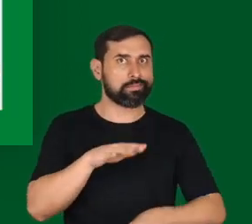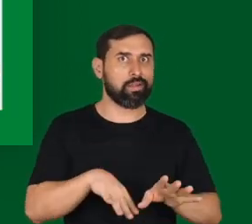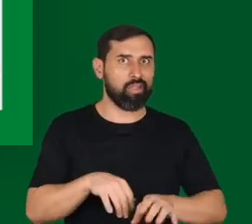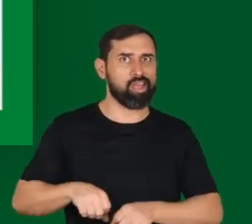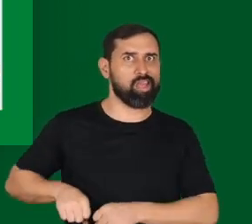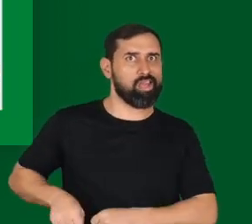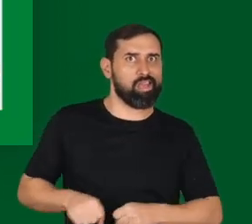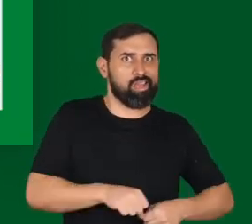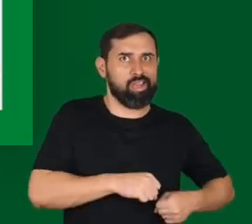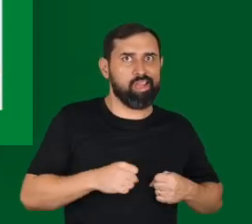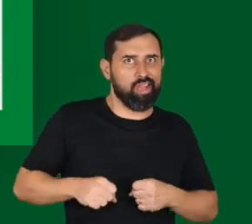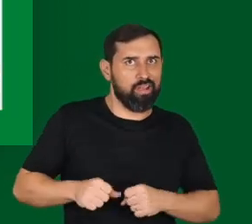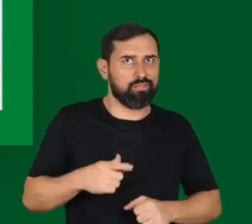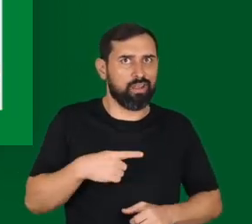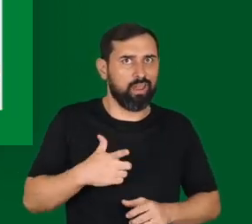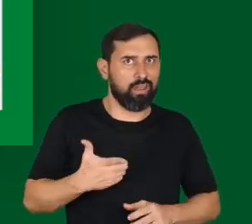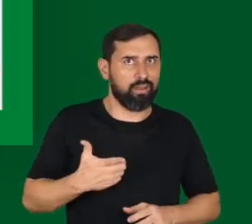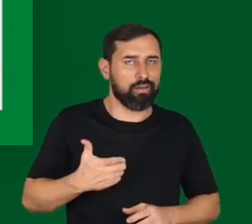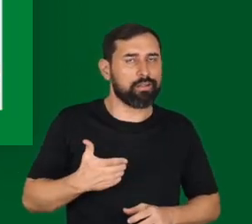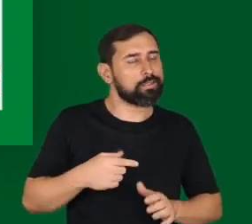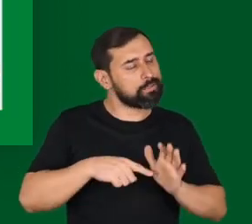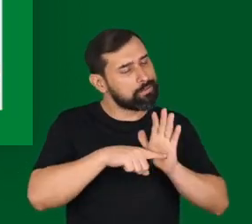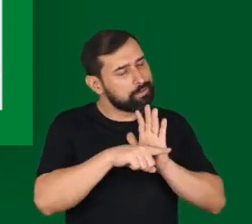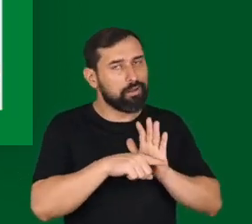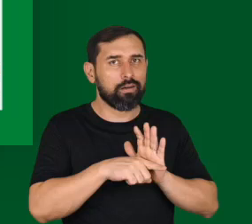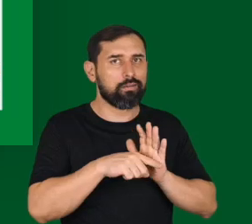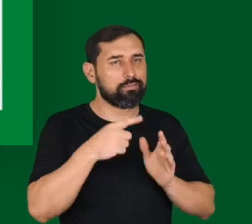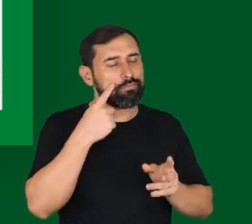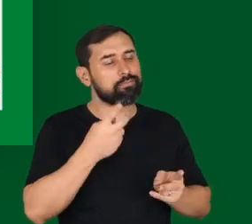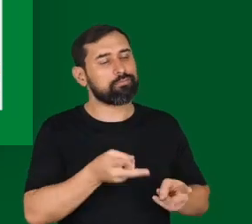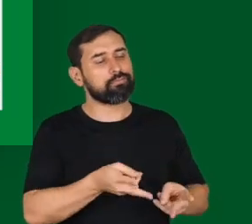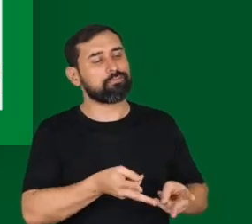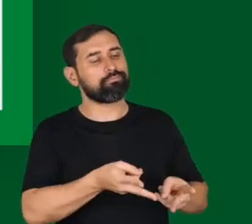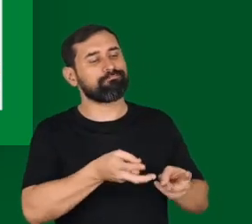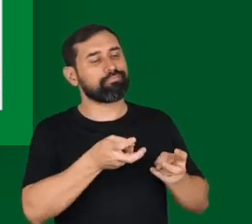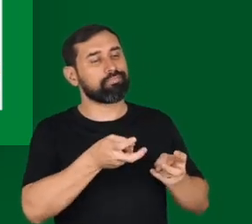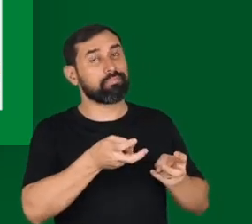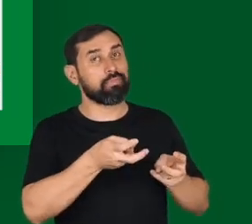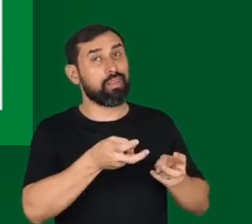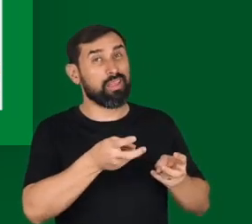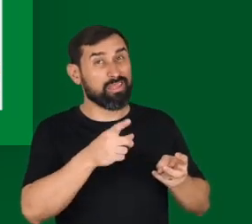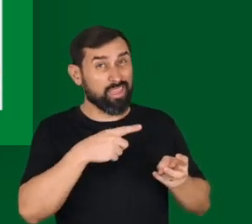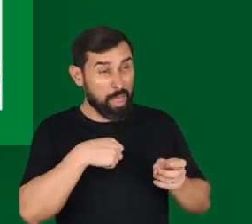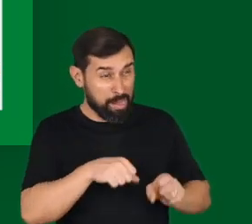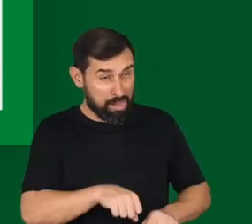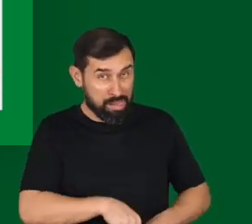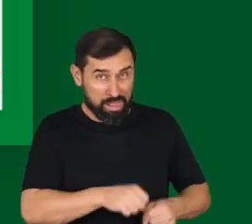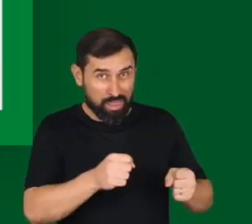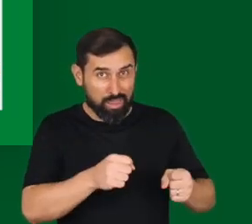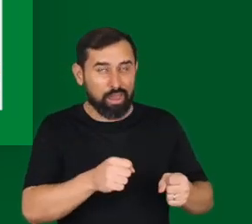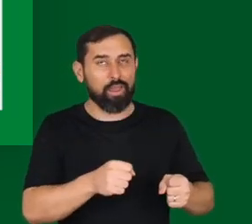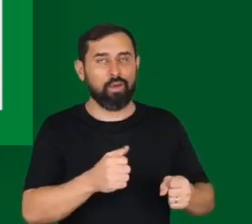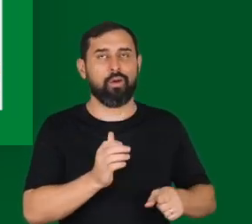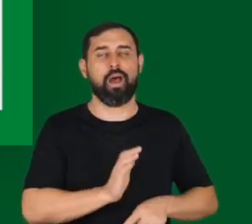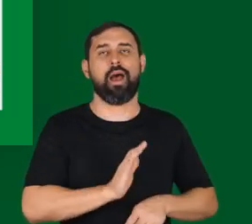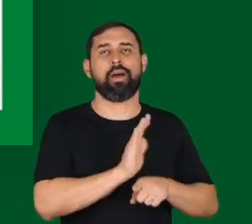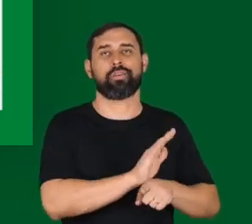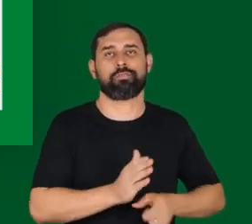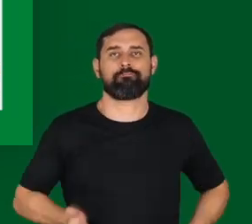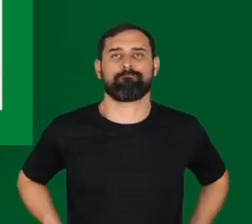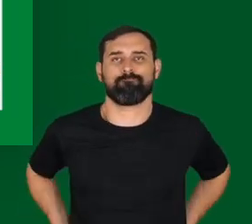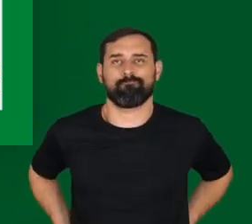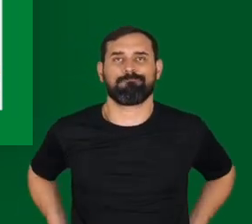de atropelamento, né? Então, observa, se eu tiver algum indício de fratura de pelve, eu vou fazer a abordagem